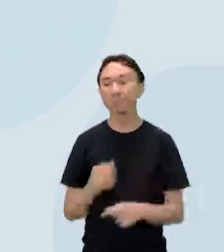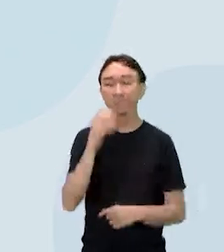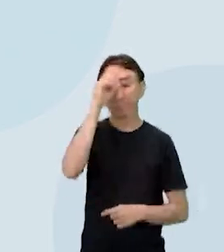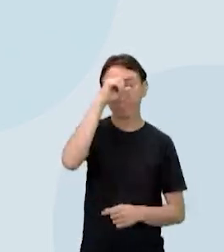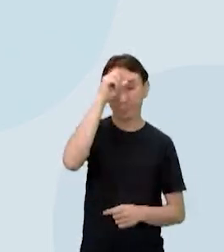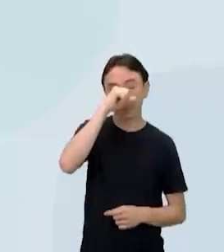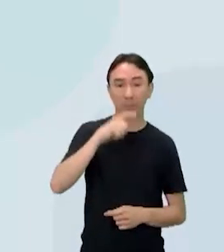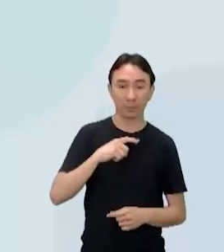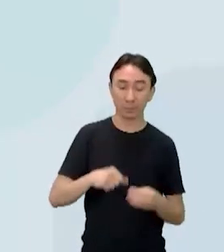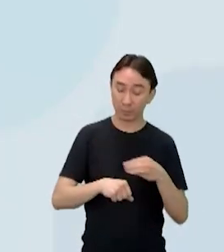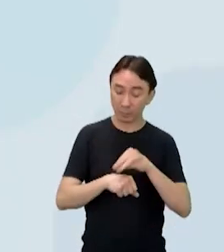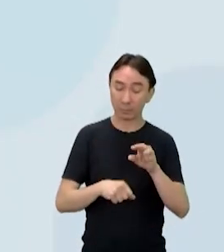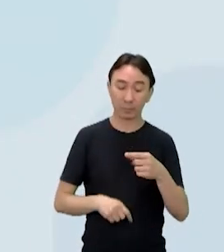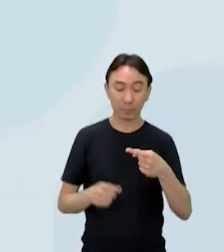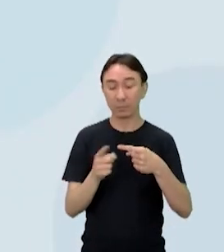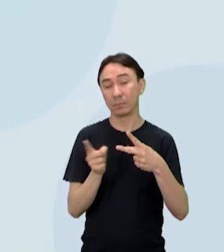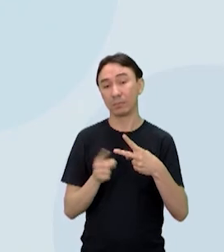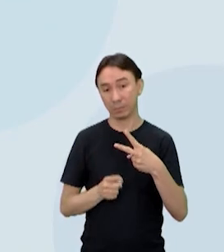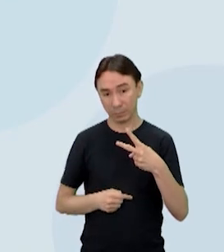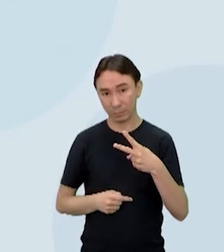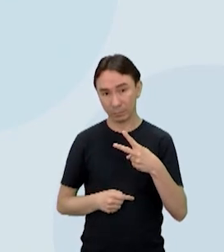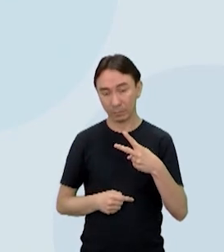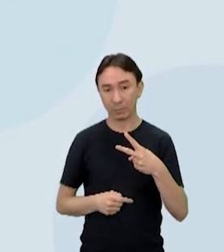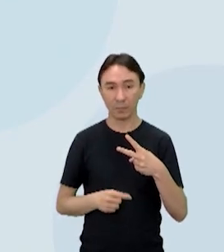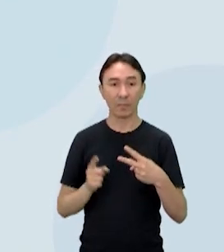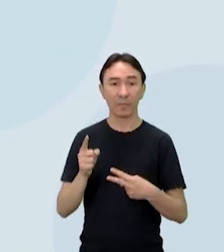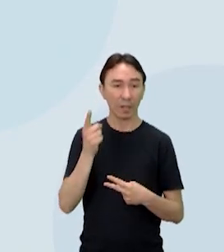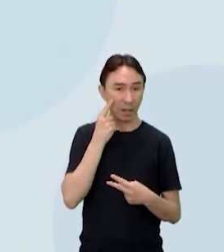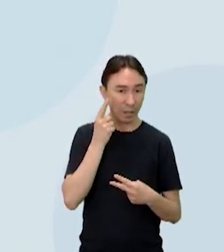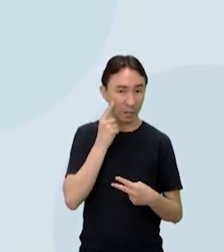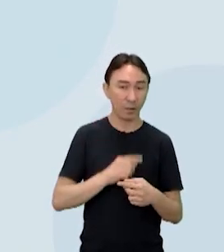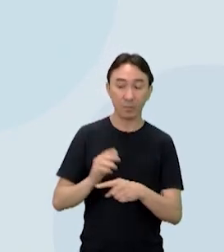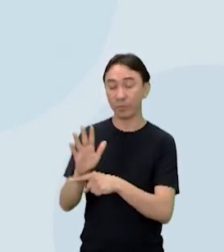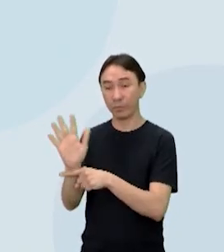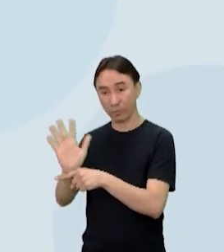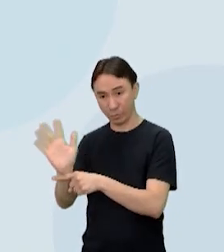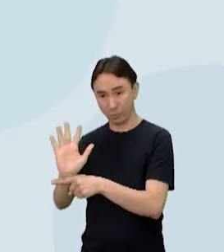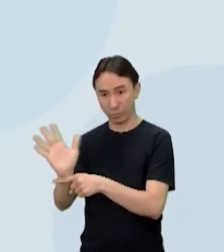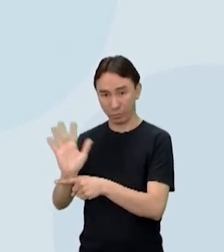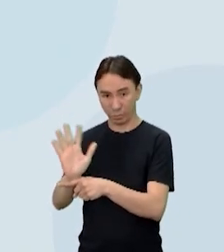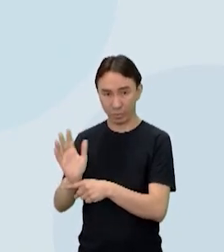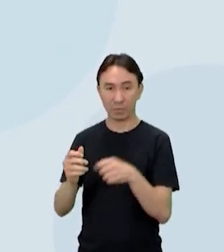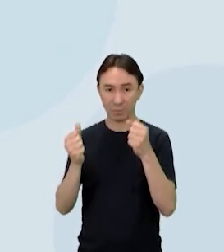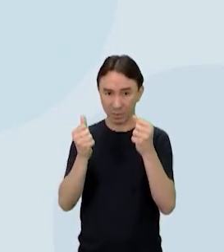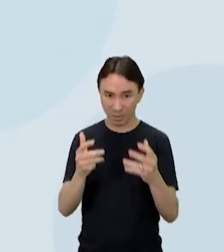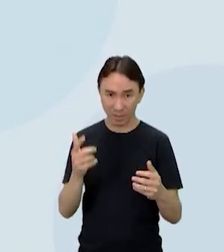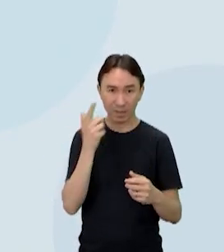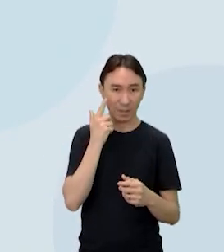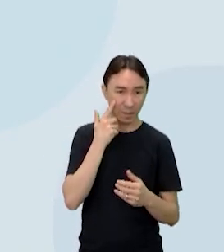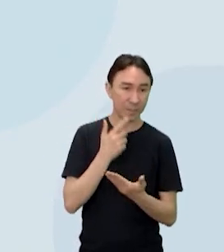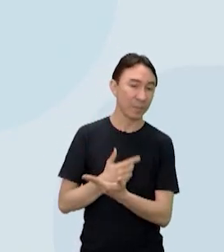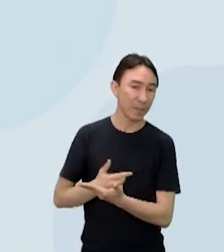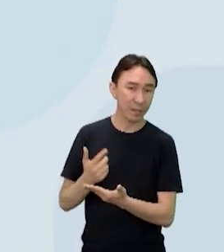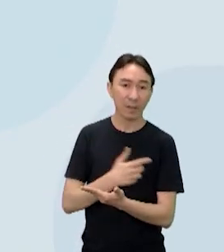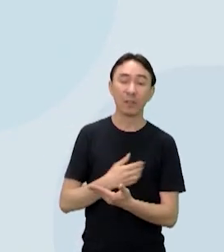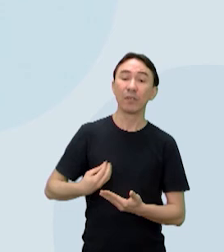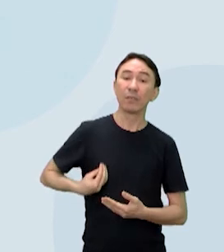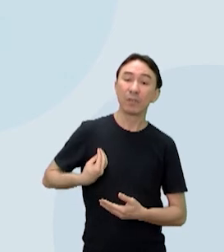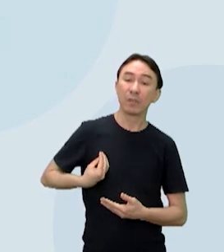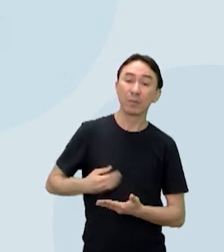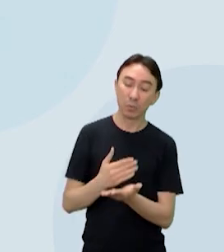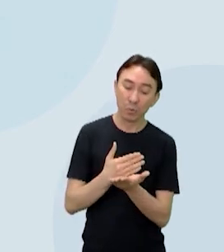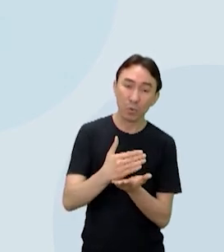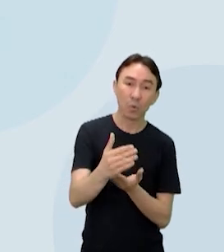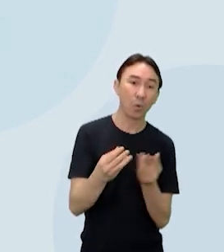duas indicações, né? É um documentário que chama A Origem da Vida, Criação ou Evolução, e também um